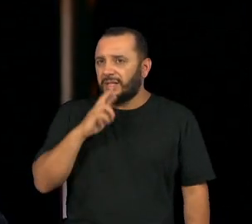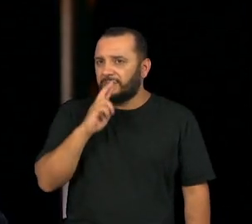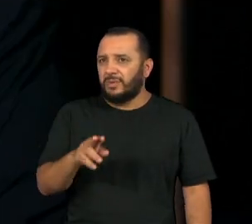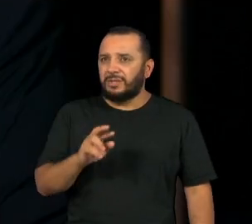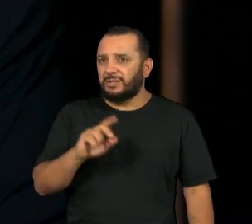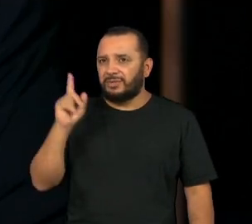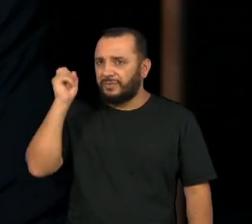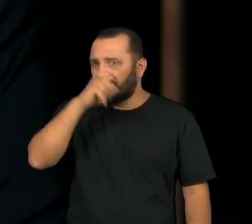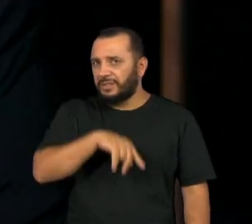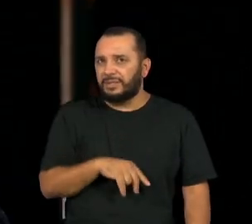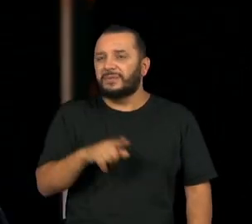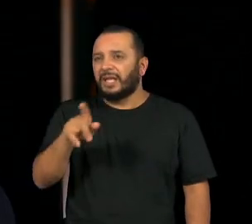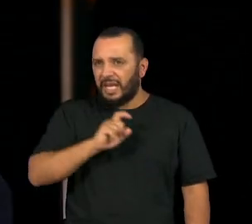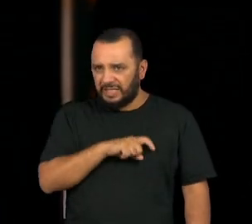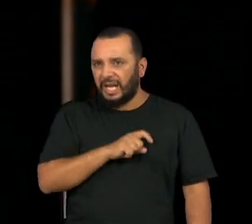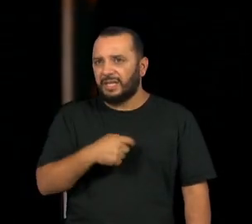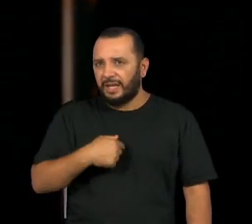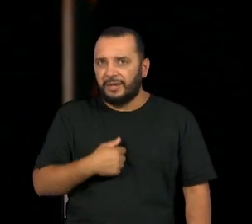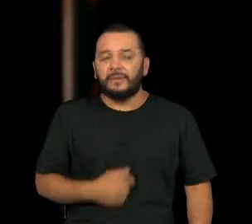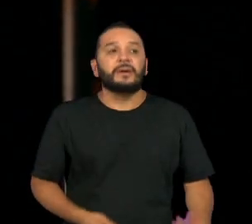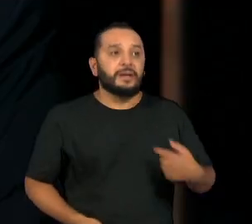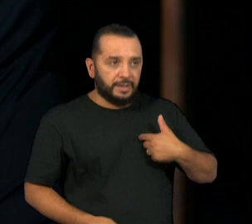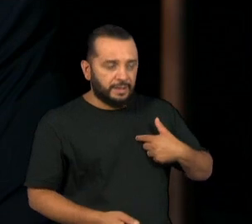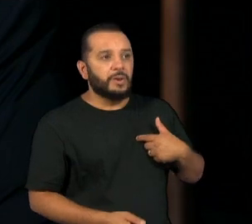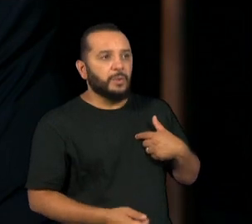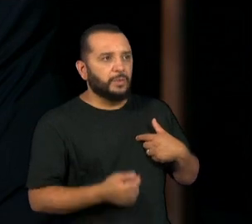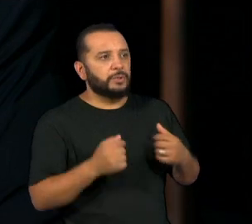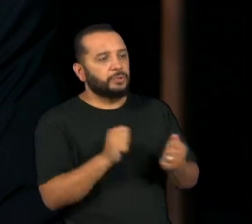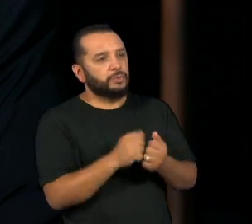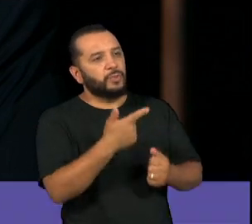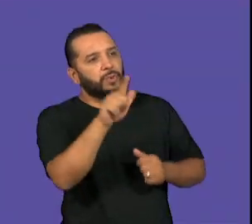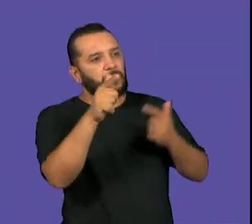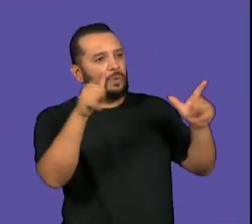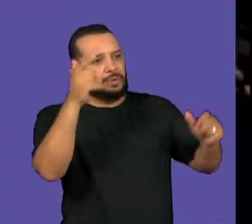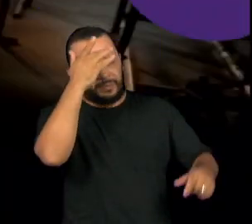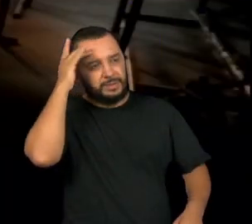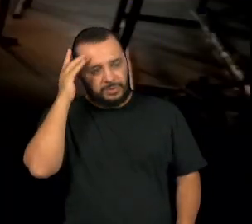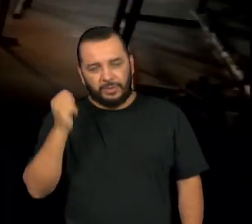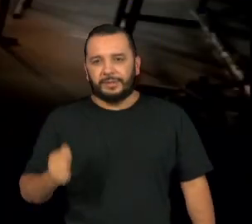Você quer me pegar, né? Sim, Provocador. eu e mais gente. Eu bom. E mais gente. Vamos lá.